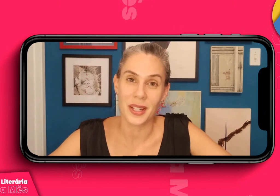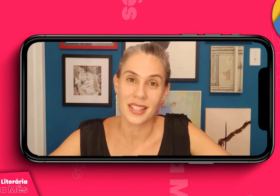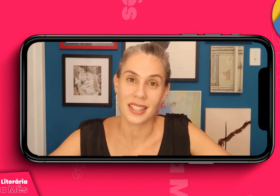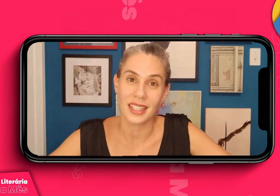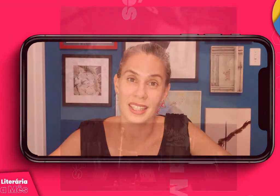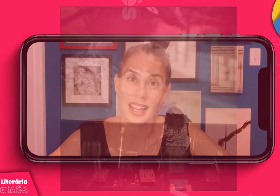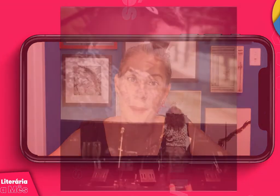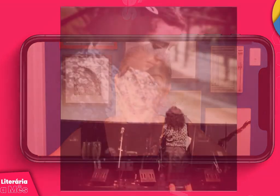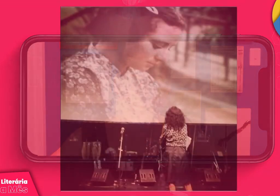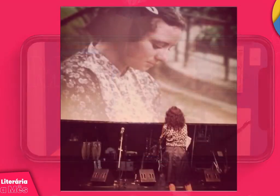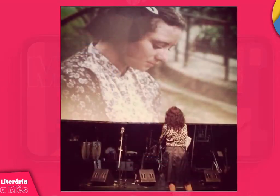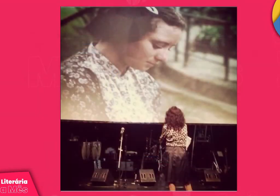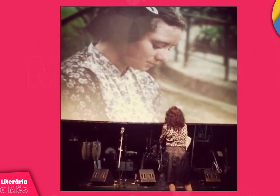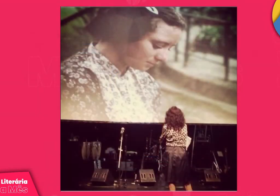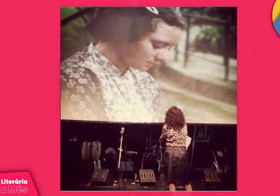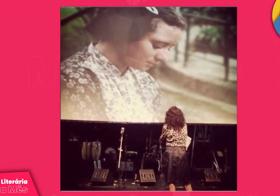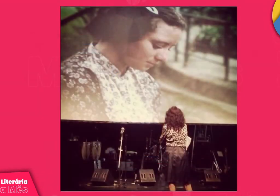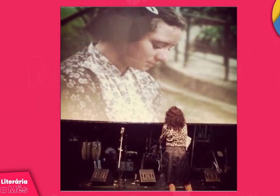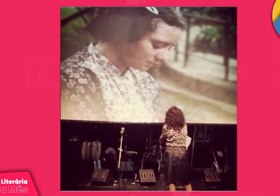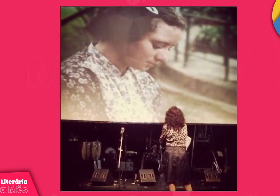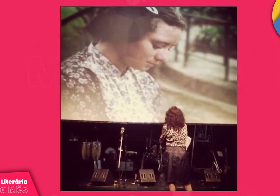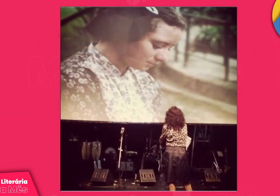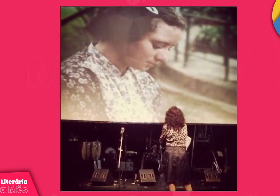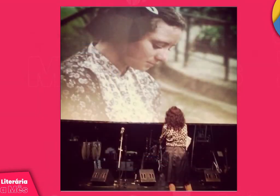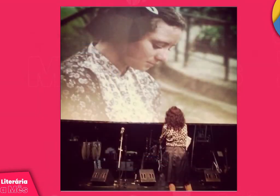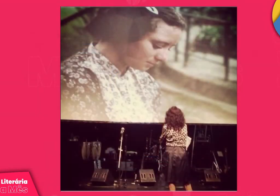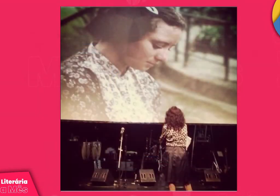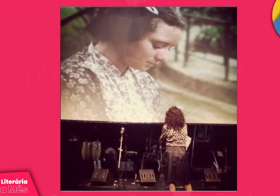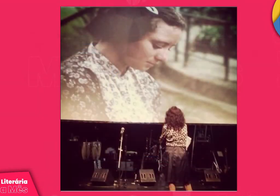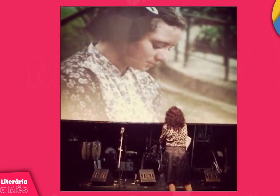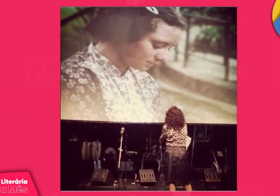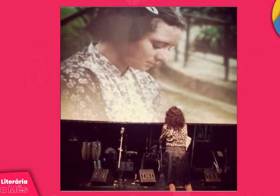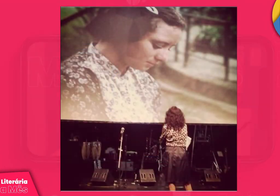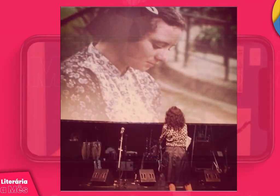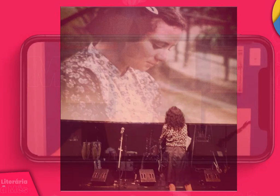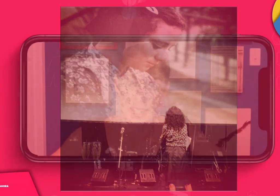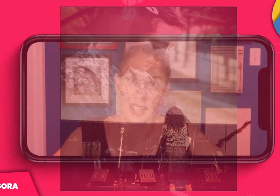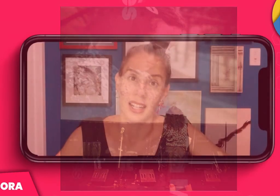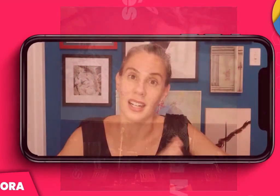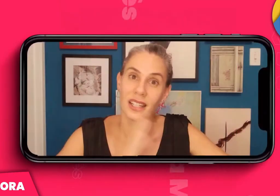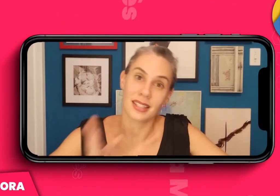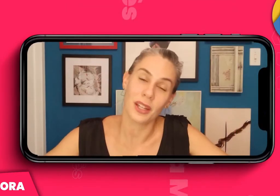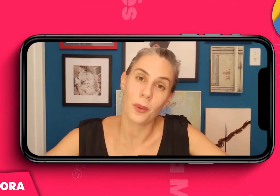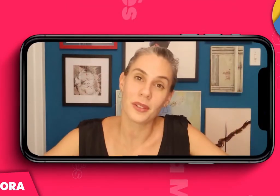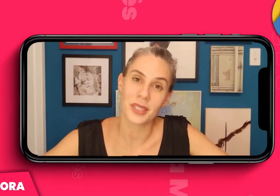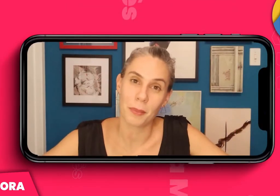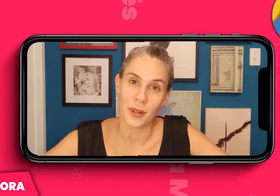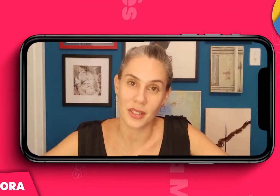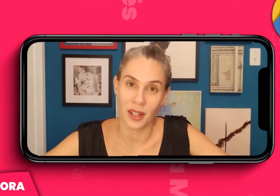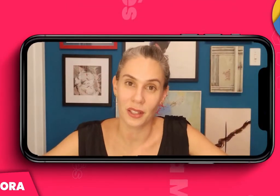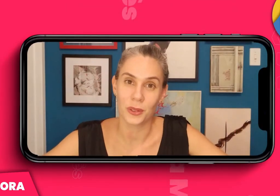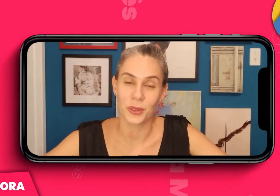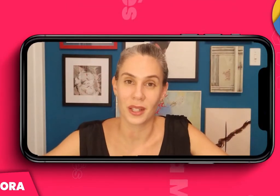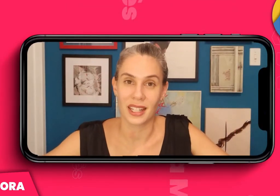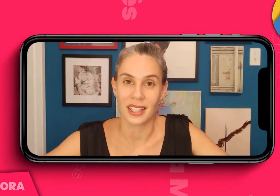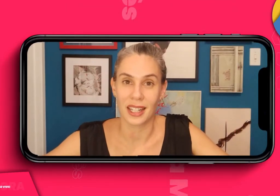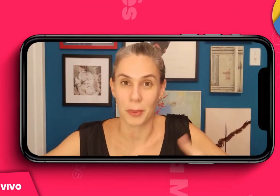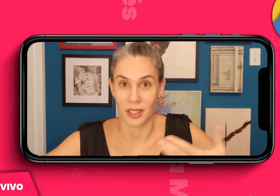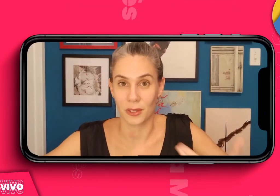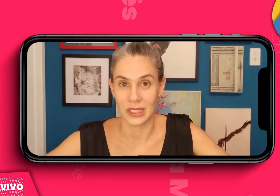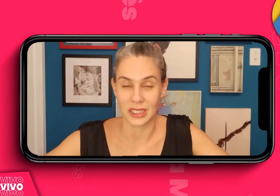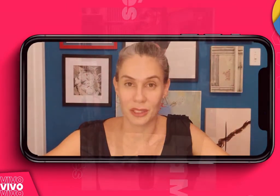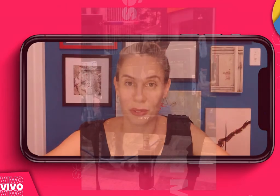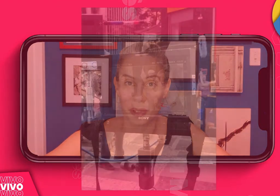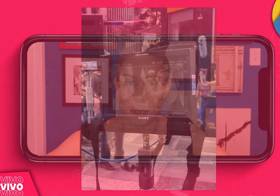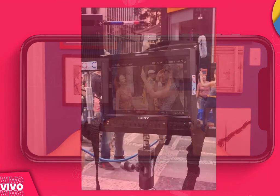naquele ano, conheci, né, a Marcélia Cartacho, que aí, para você ver como são as coisas, 5 anos depois eu reencontro ela,